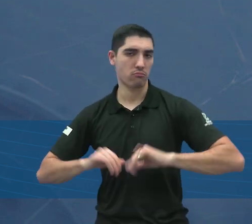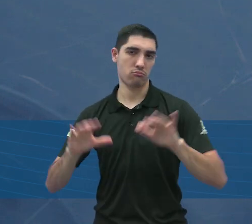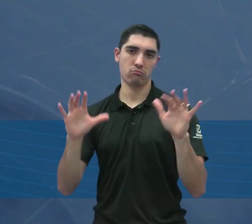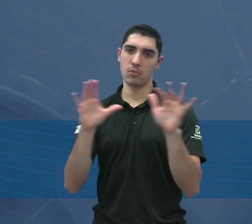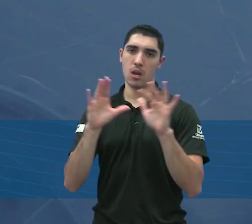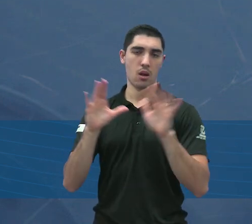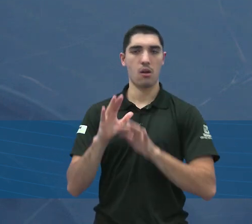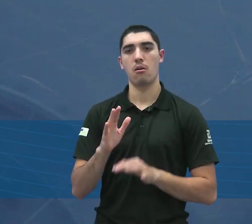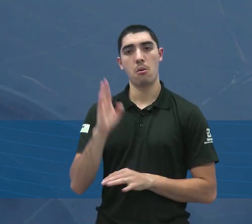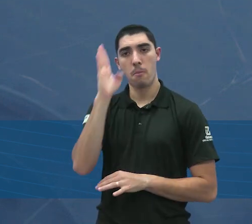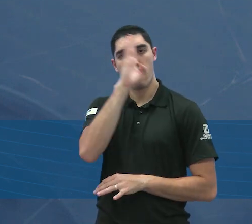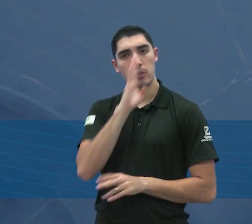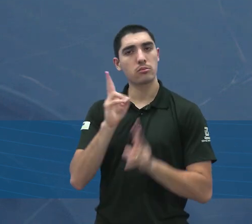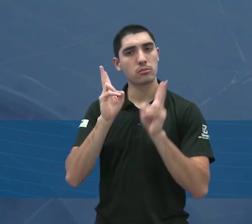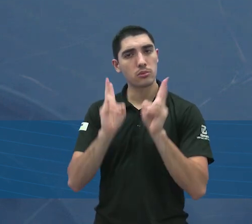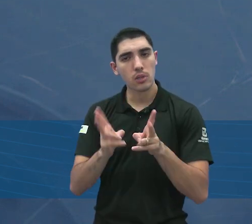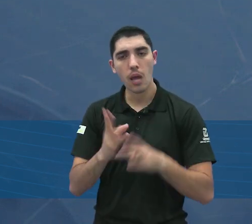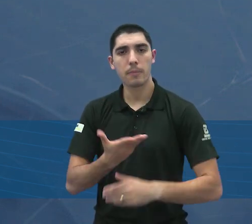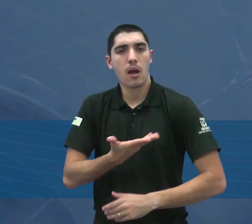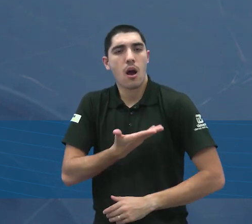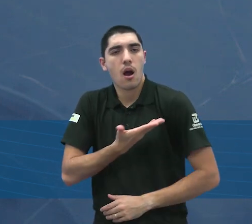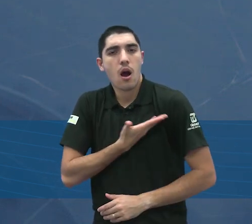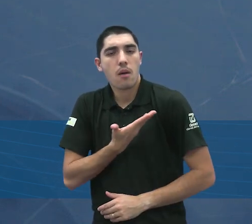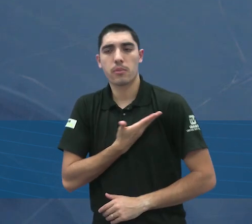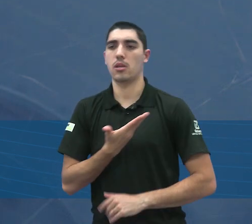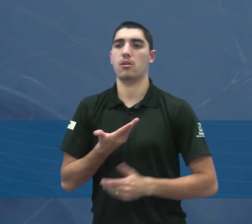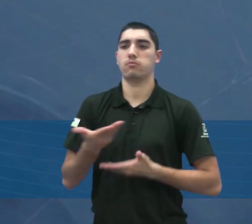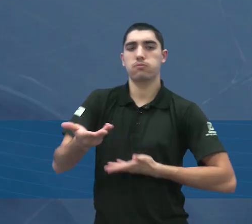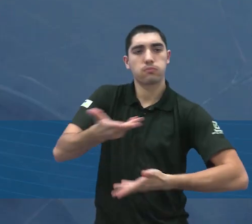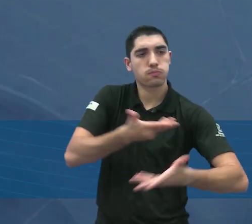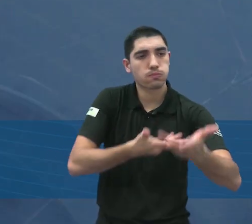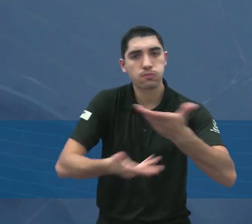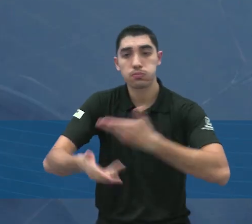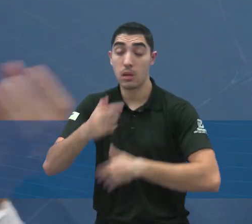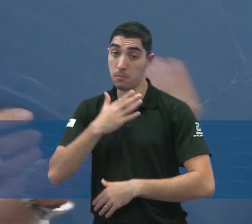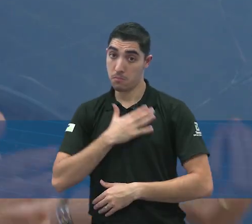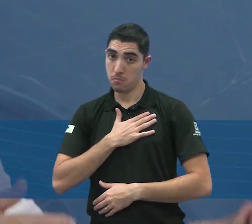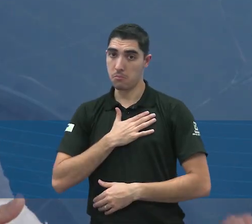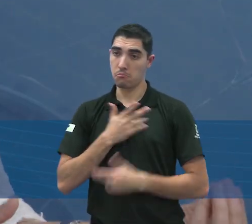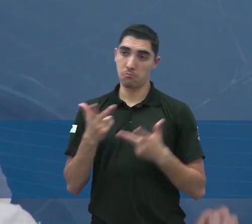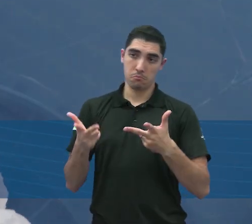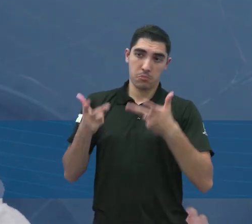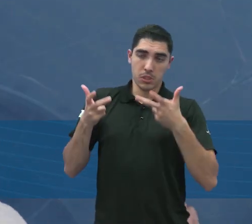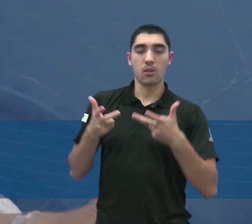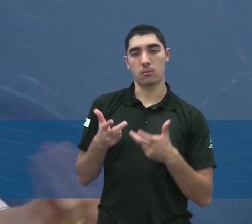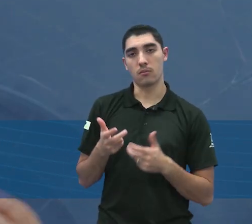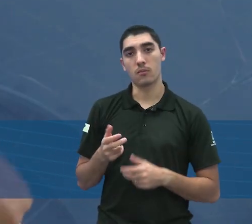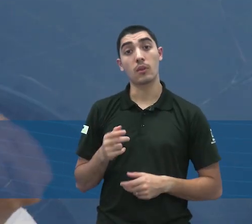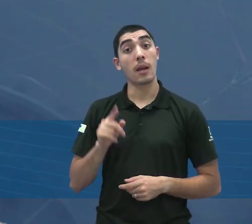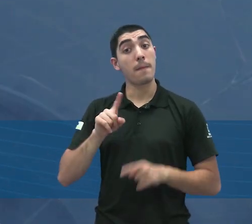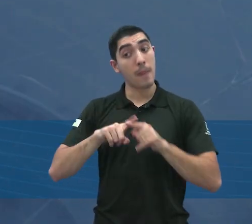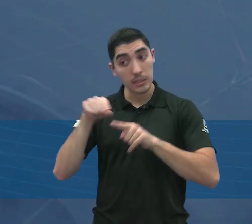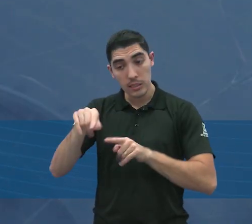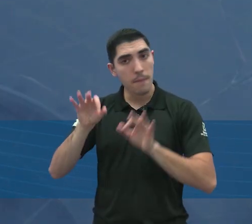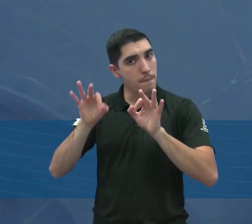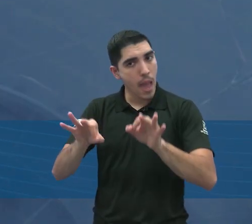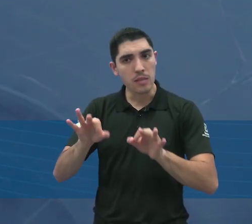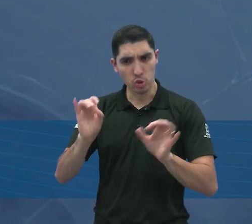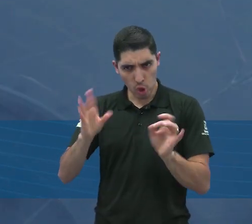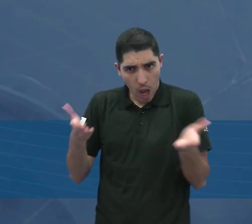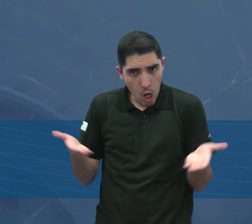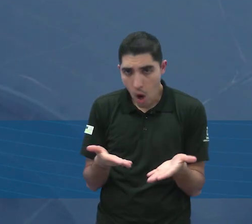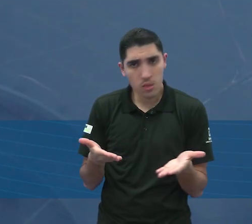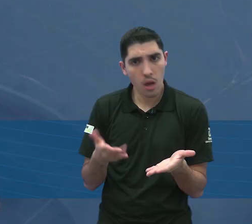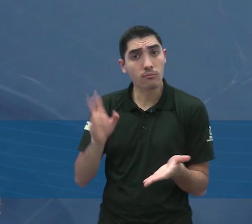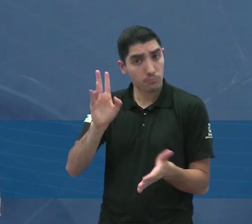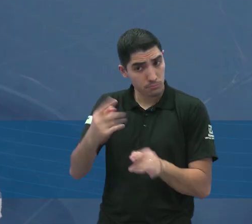As relações se estabelecem de uma forma muito amistosa, pelo que eu vejo, né? E essa é uma construção, né? Uma construção histórica, não é assim,